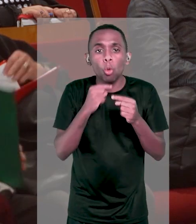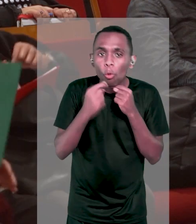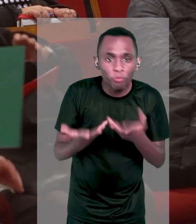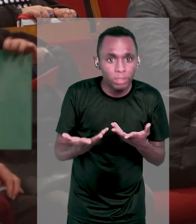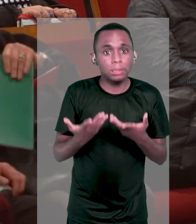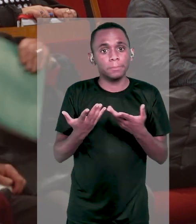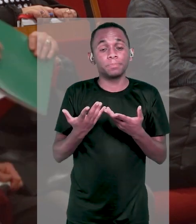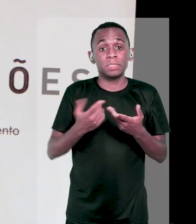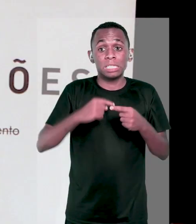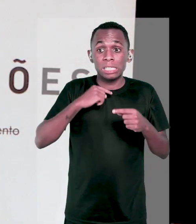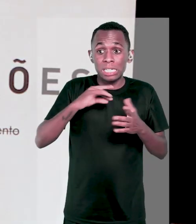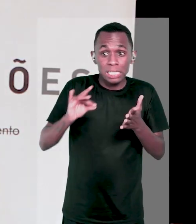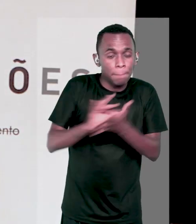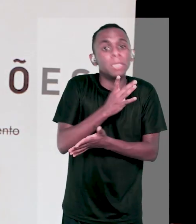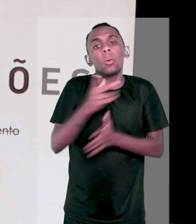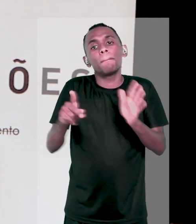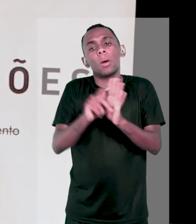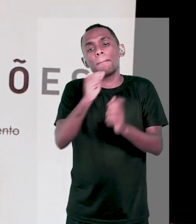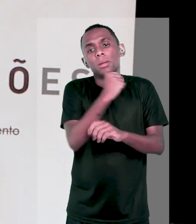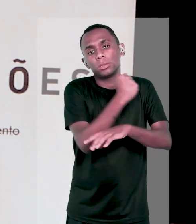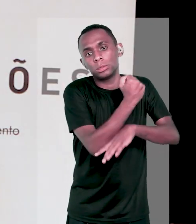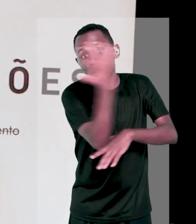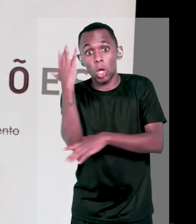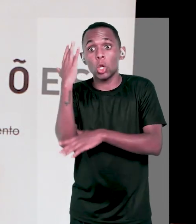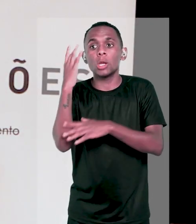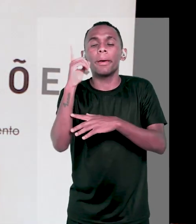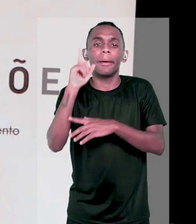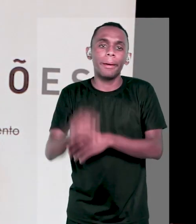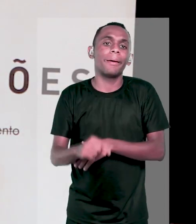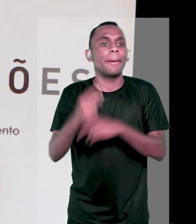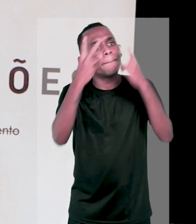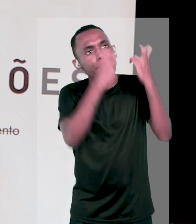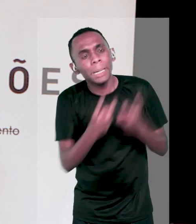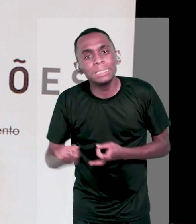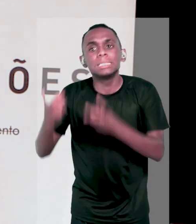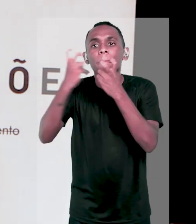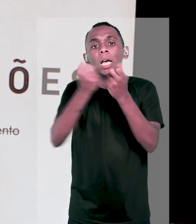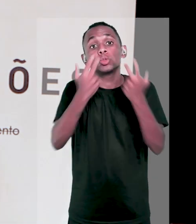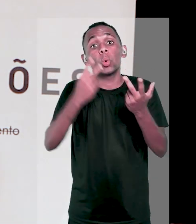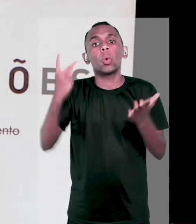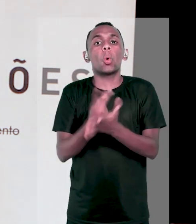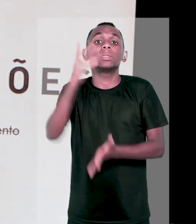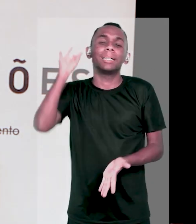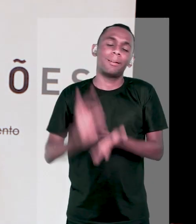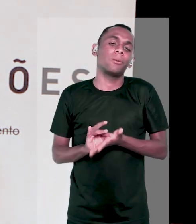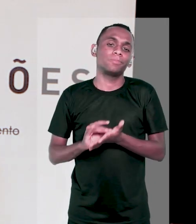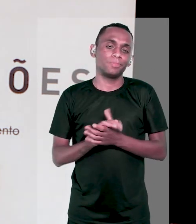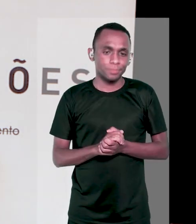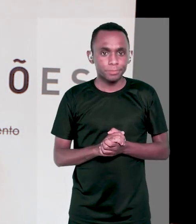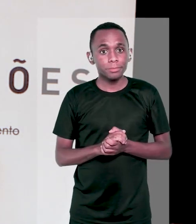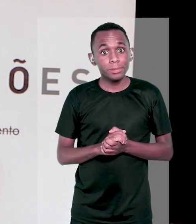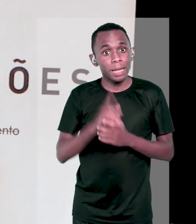do que ver as coisas como elas são isso é terrível ver as coisas como elas